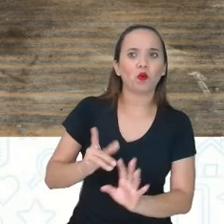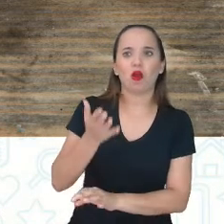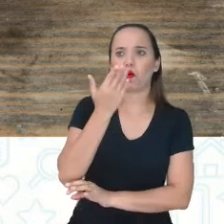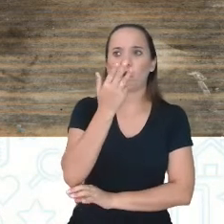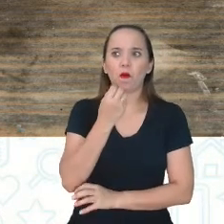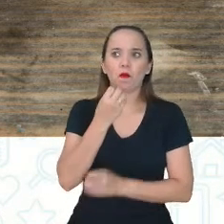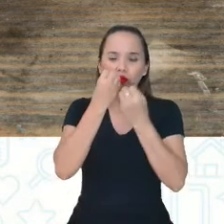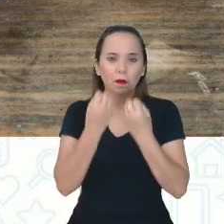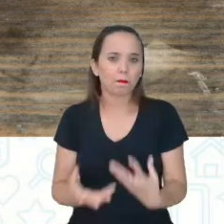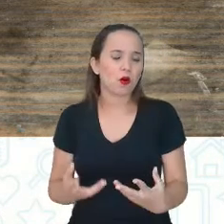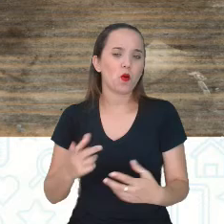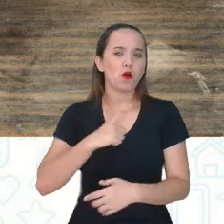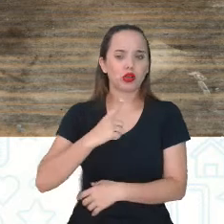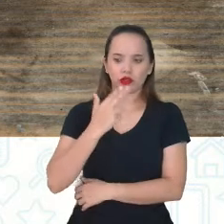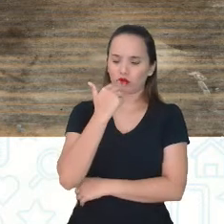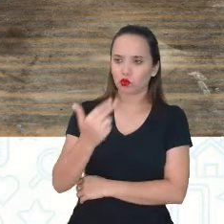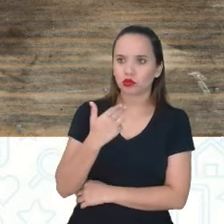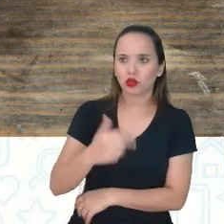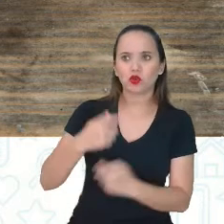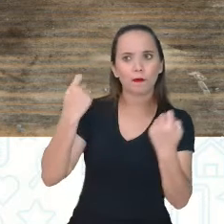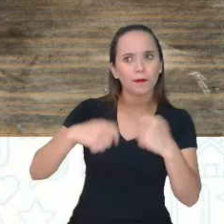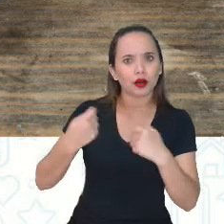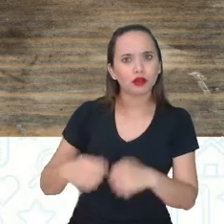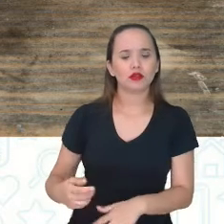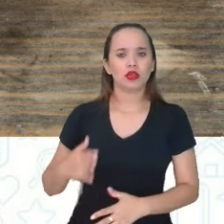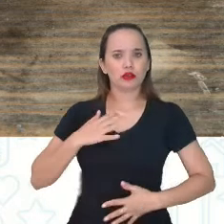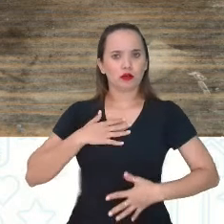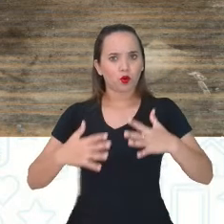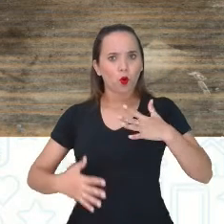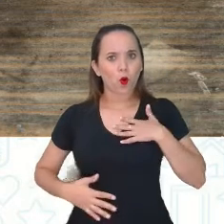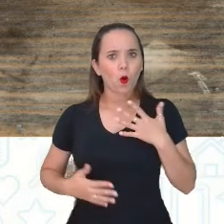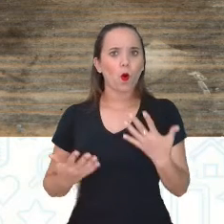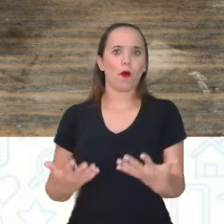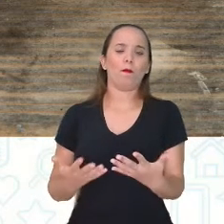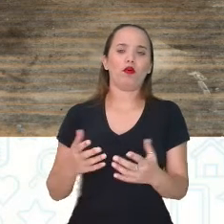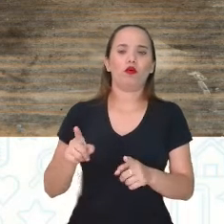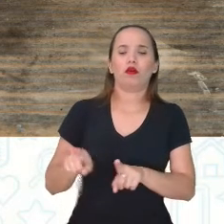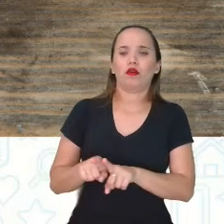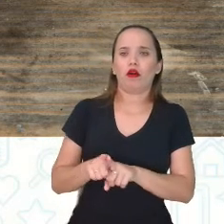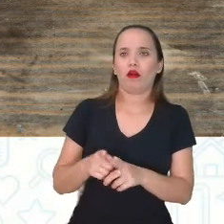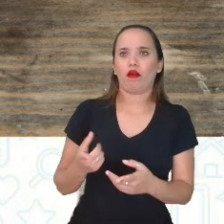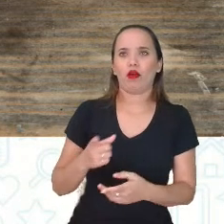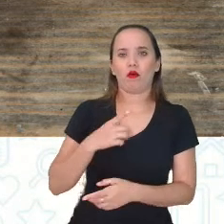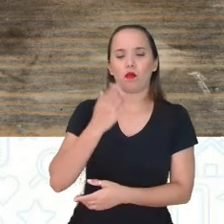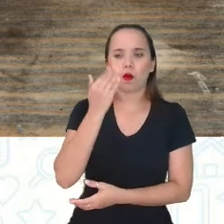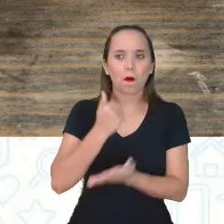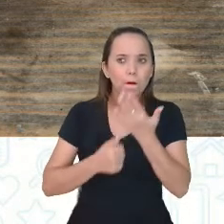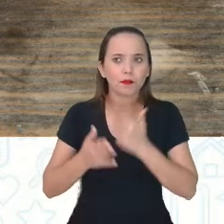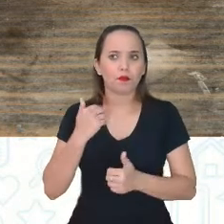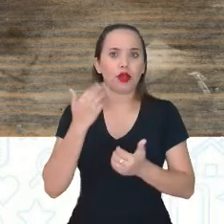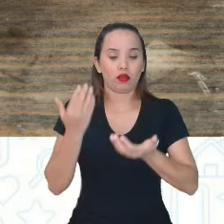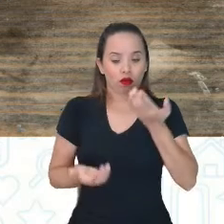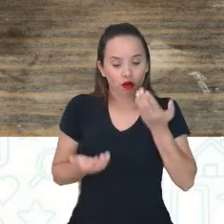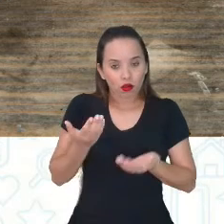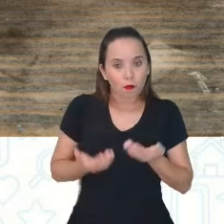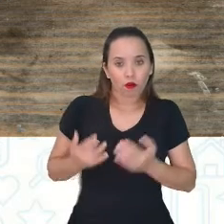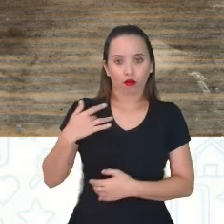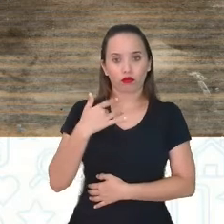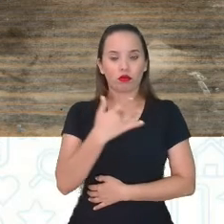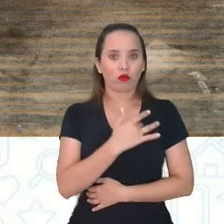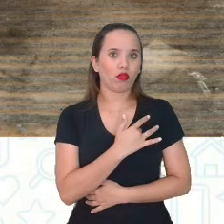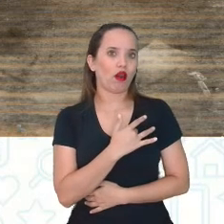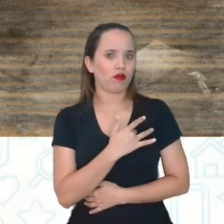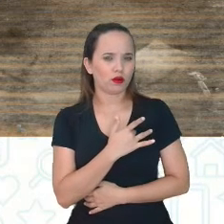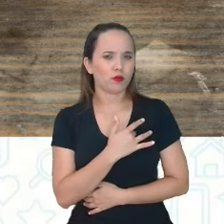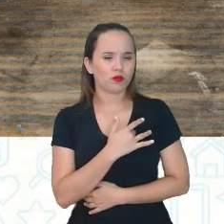ingerindo os nutrientes necessários para o corpo, né? Para uma alimentação balanceada, saudável. Então, tudo